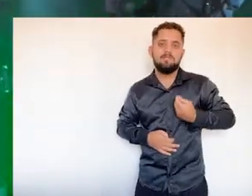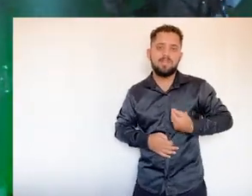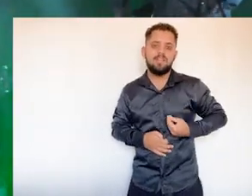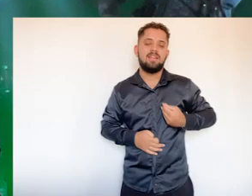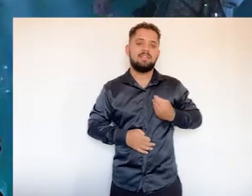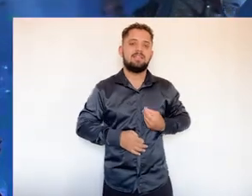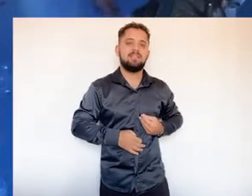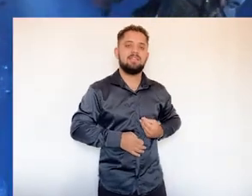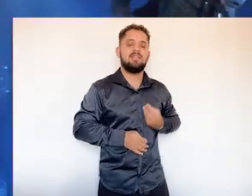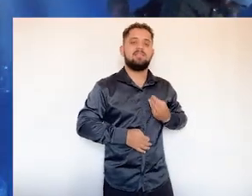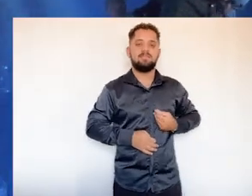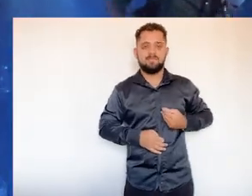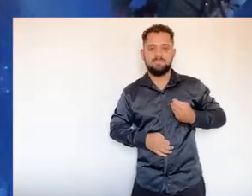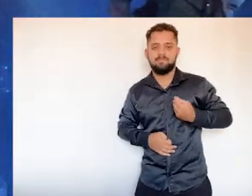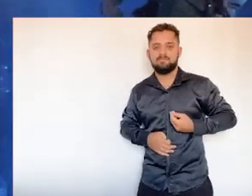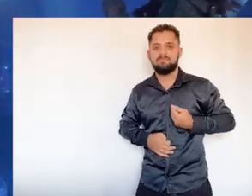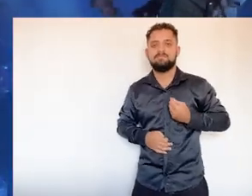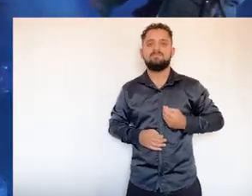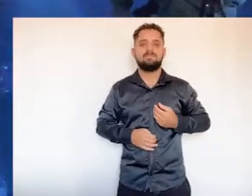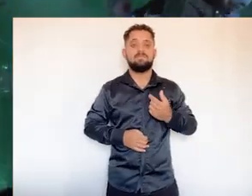graça que eu sou